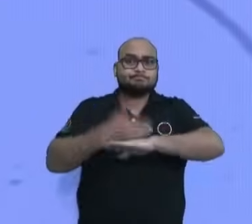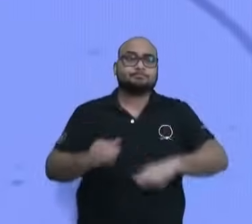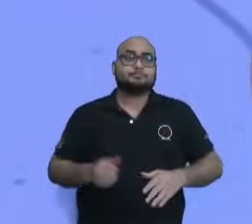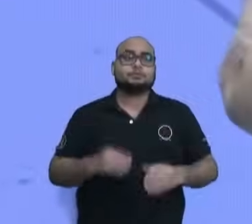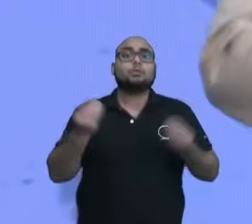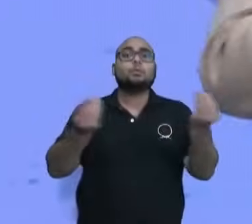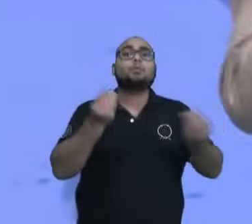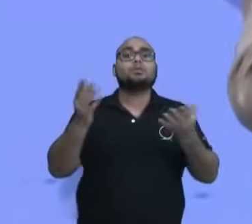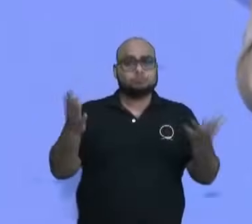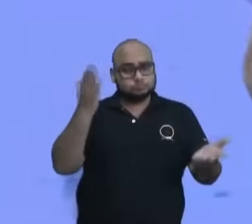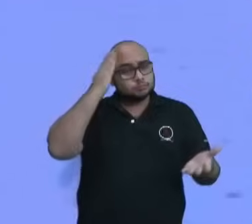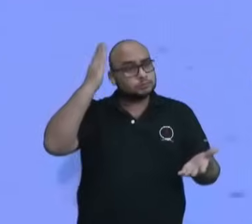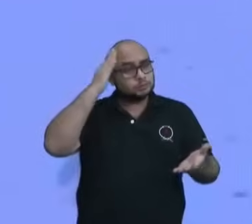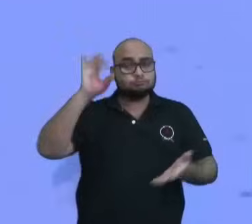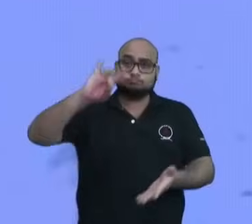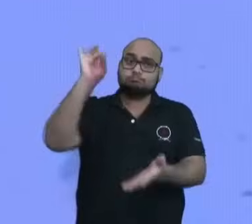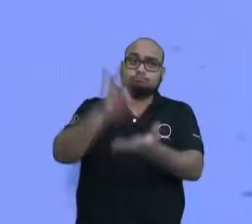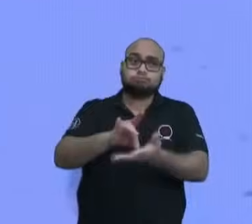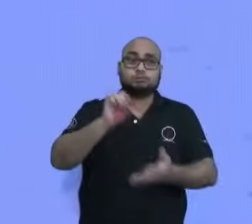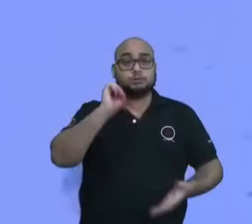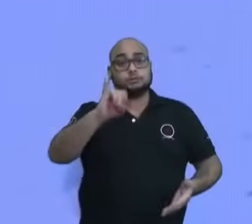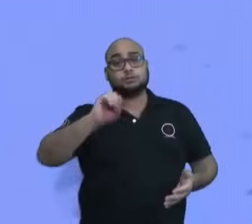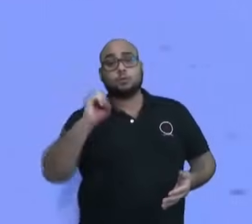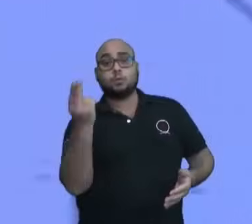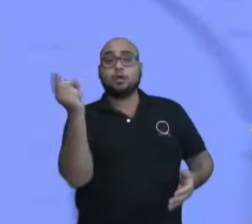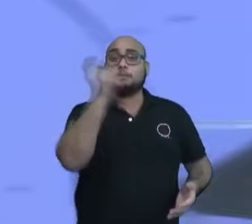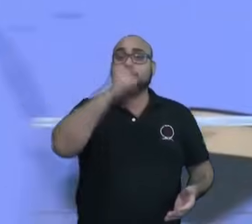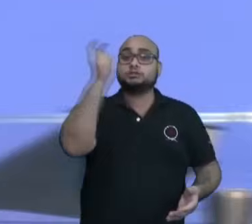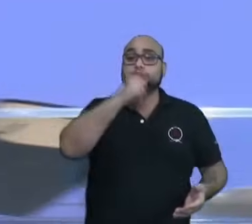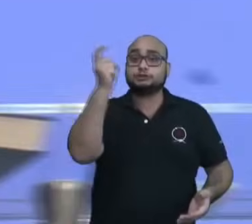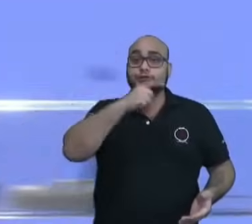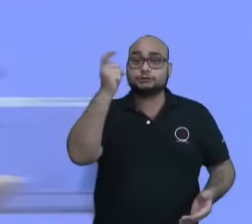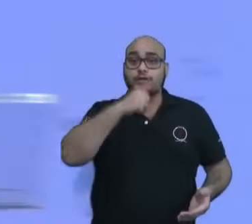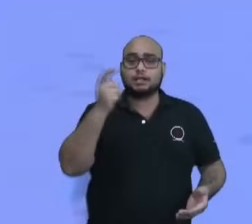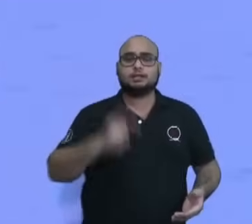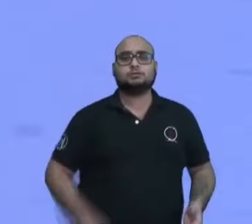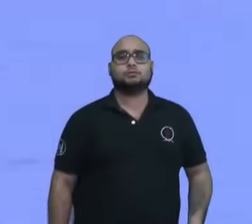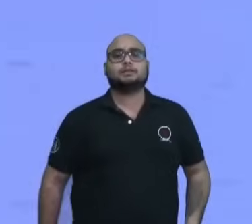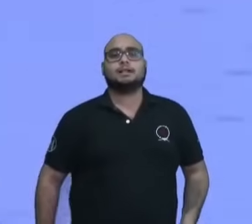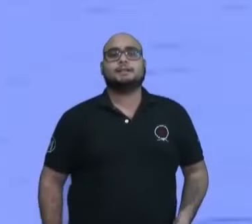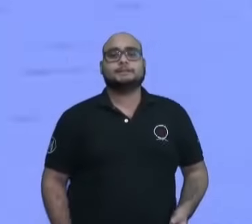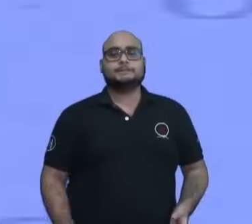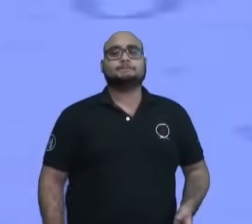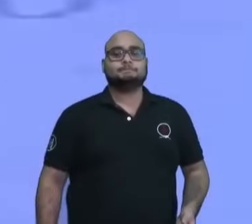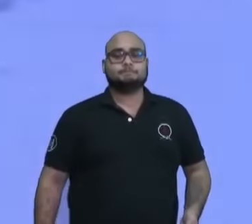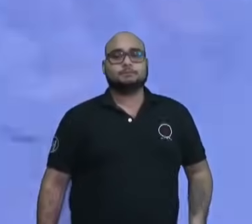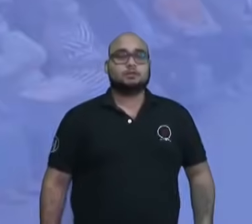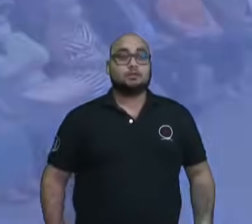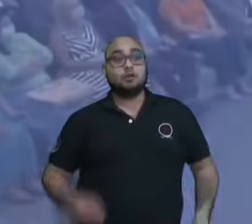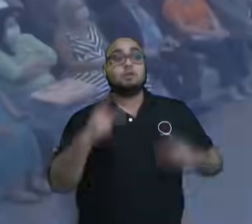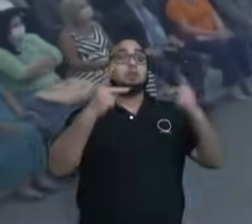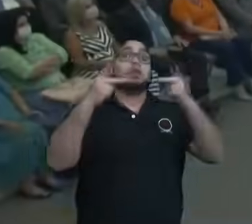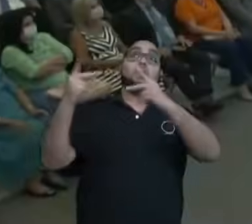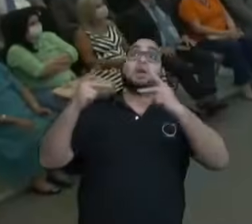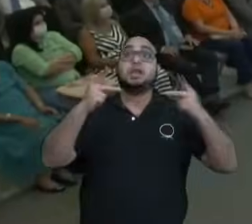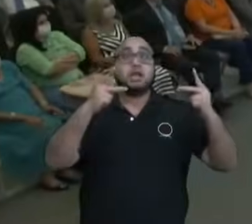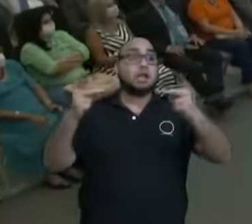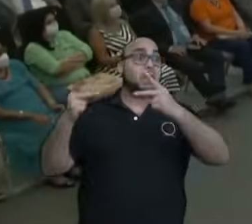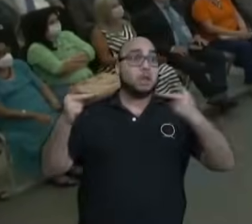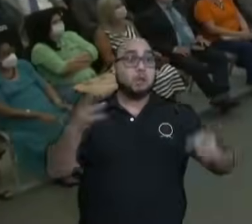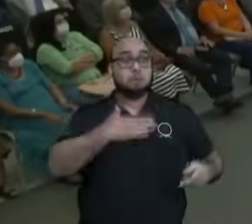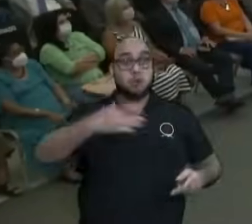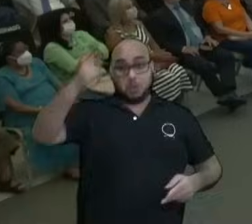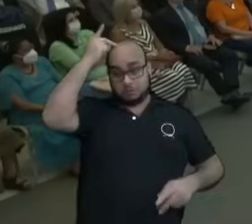firmado eu tô pregando essa mensagem aqui Claro quem é que não gosta eu sou Pentecostal Aleluia voar dentro